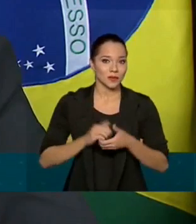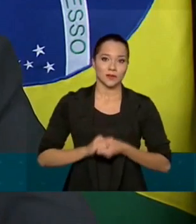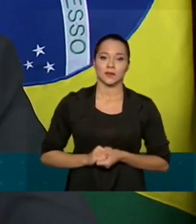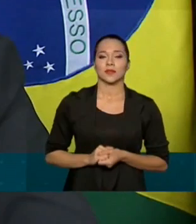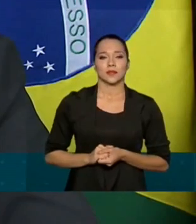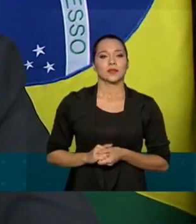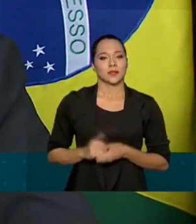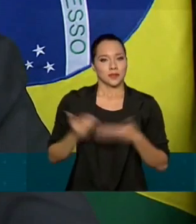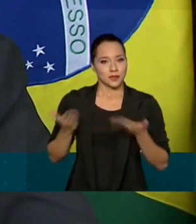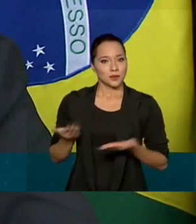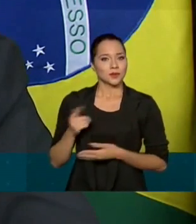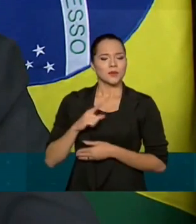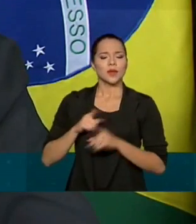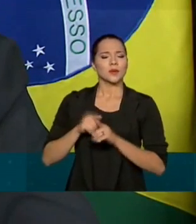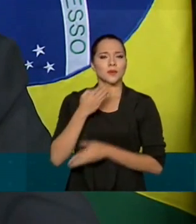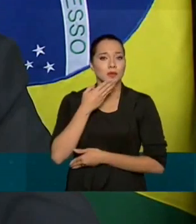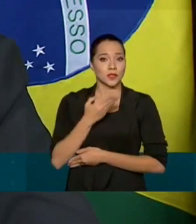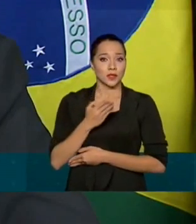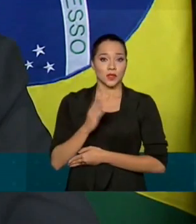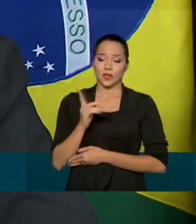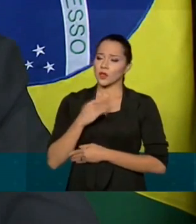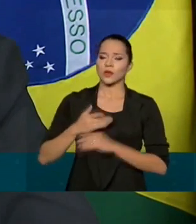foi o presidente Jair bolsonaro